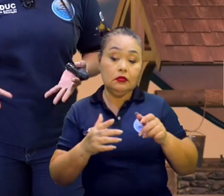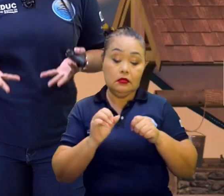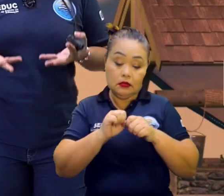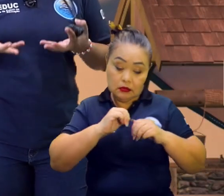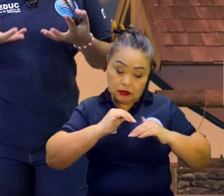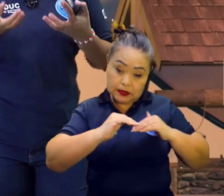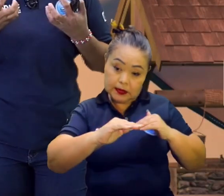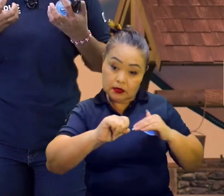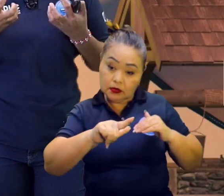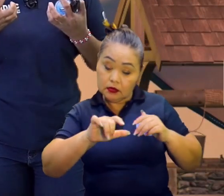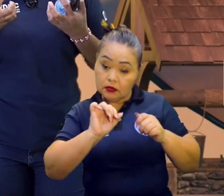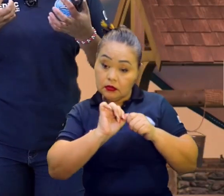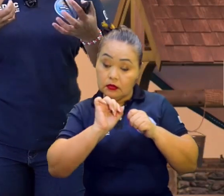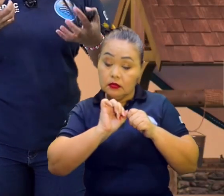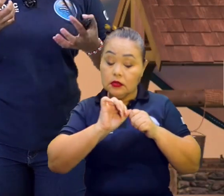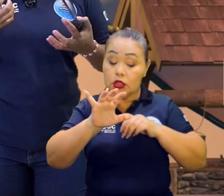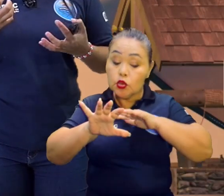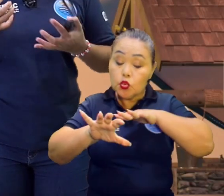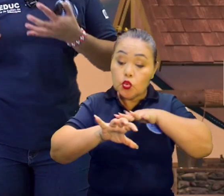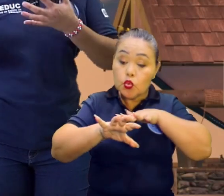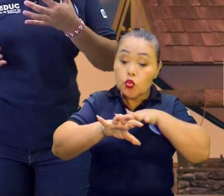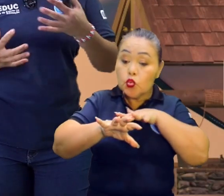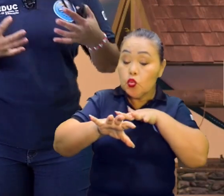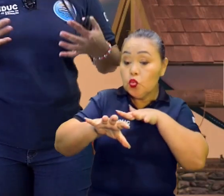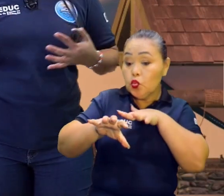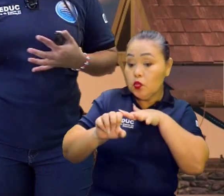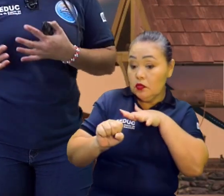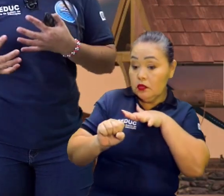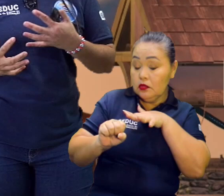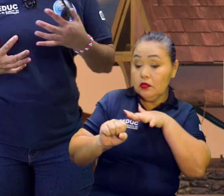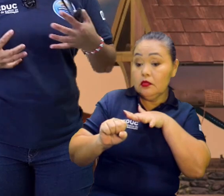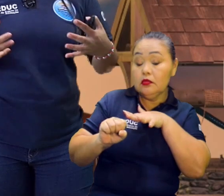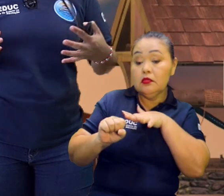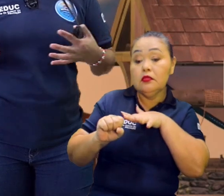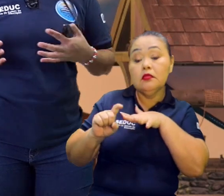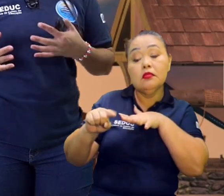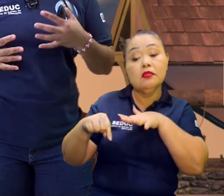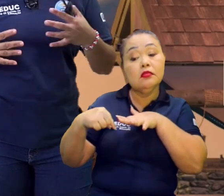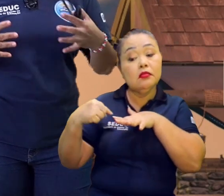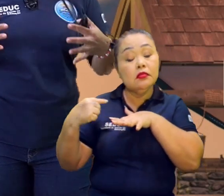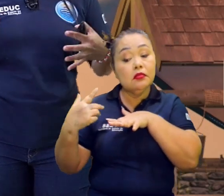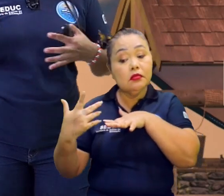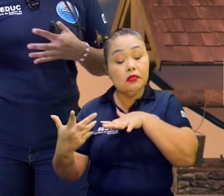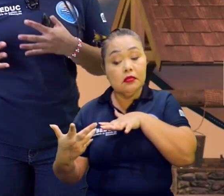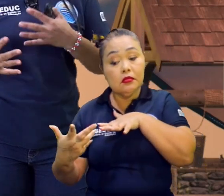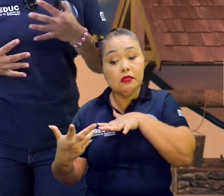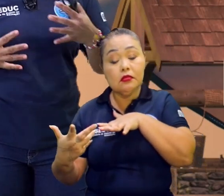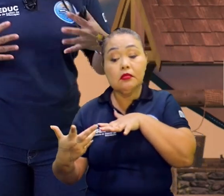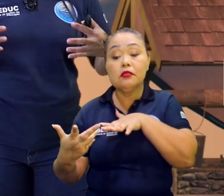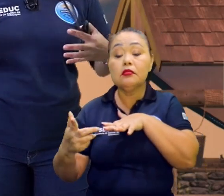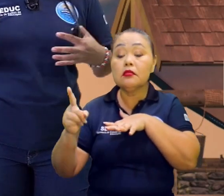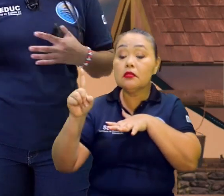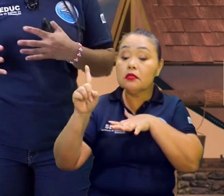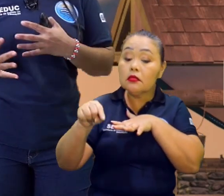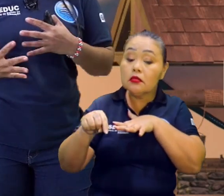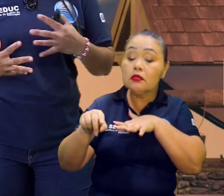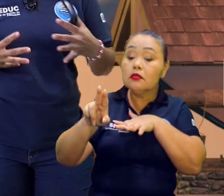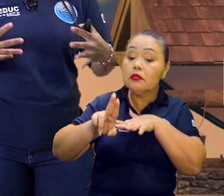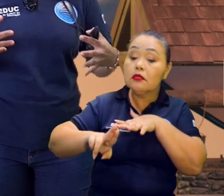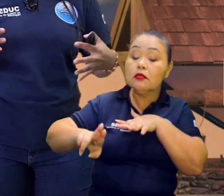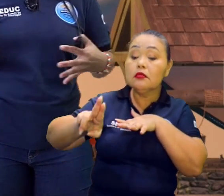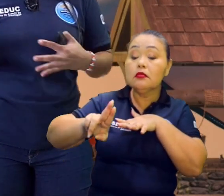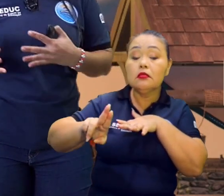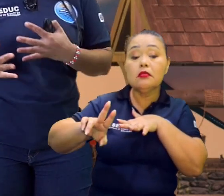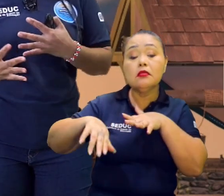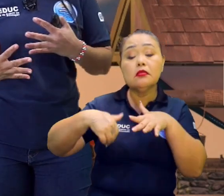de absorção, de circulação desses nutrientes através dessa porosidade, dessa dinâmica